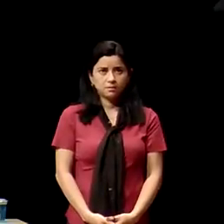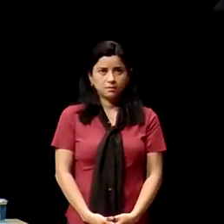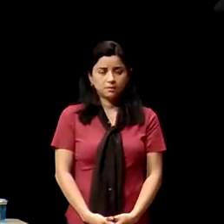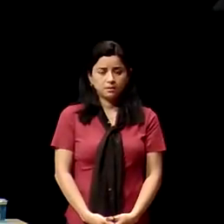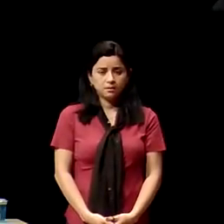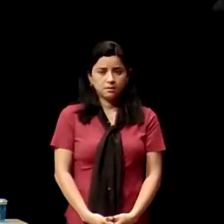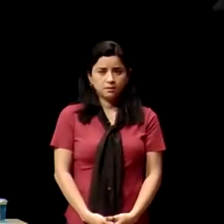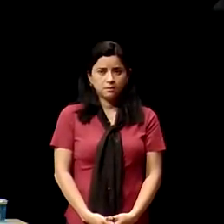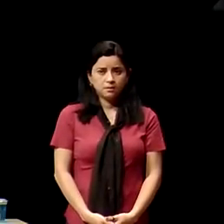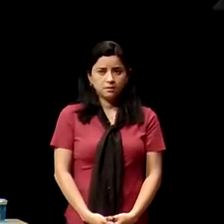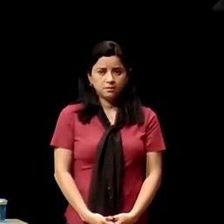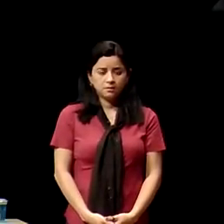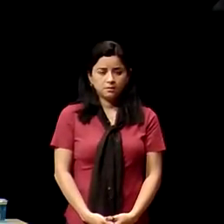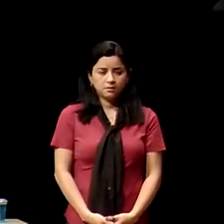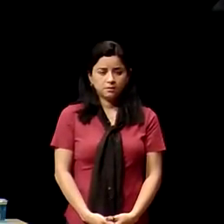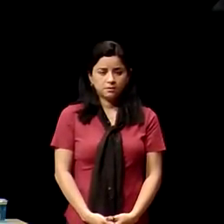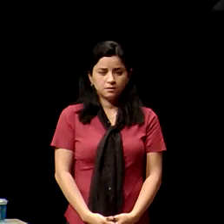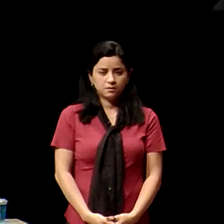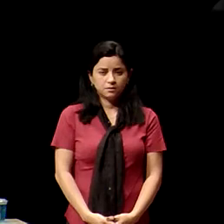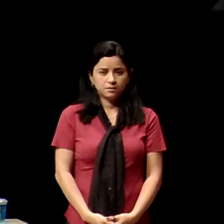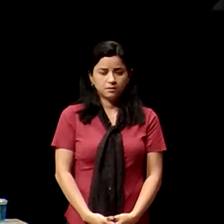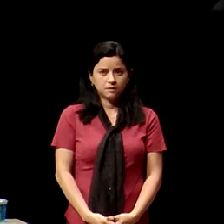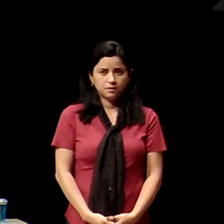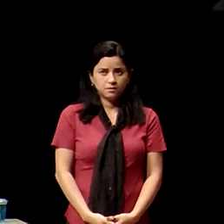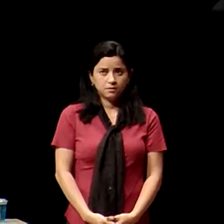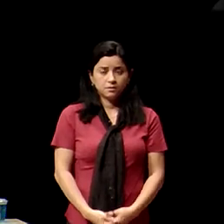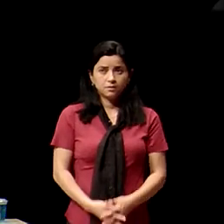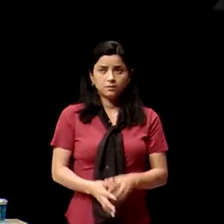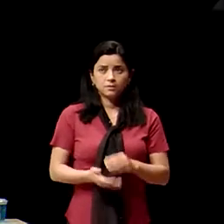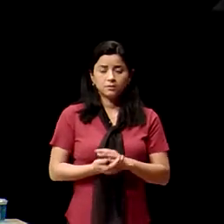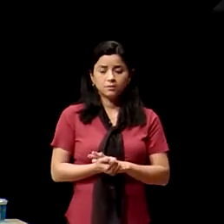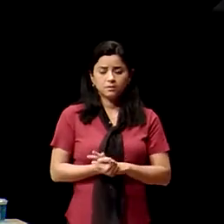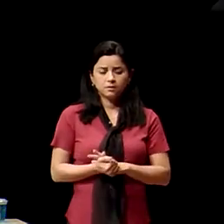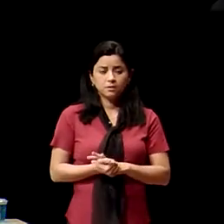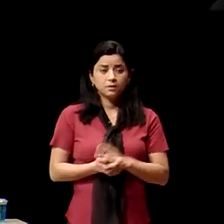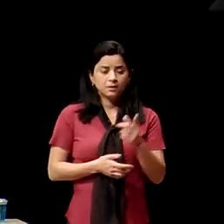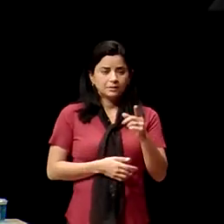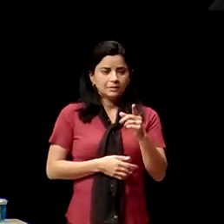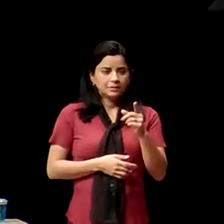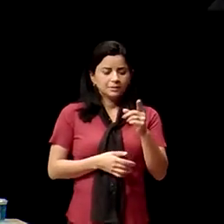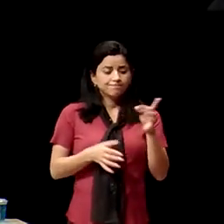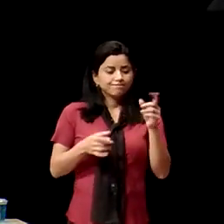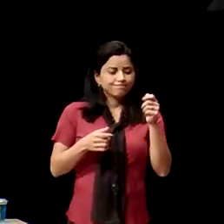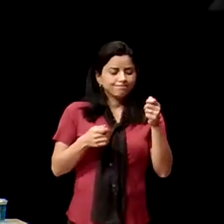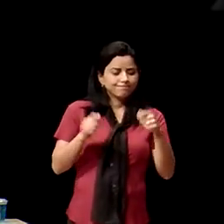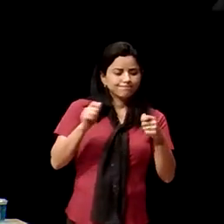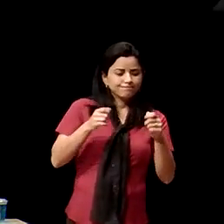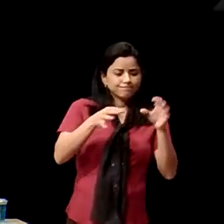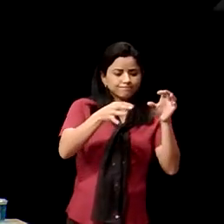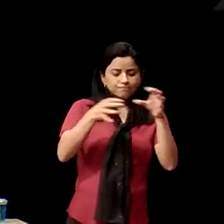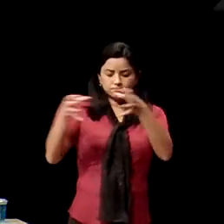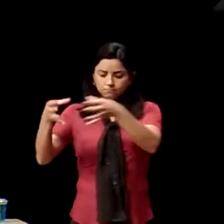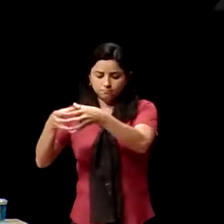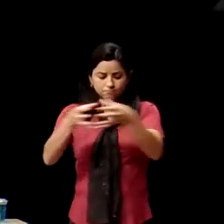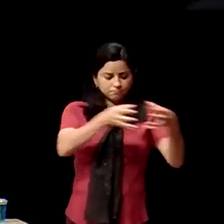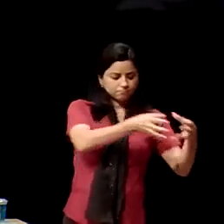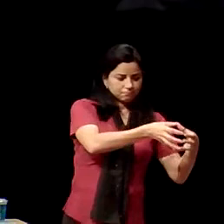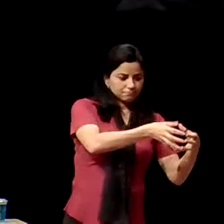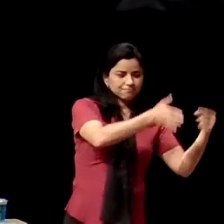principles and aims is very clear. Então, a conexão com a política e com